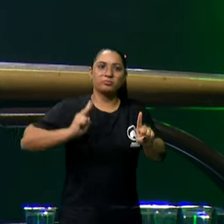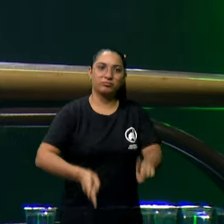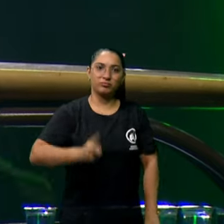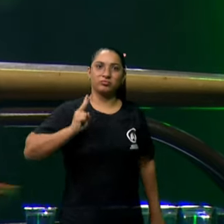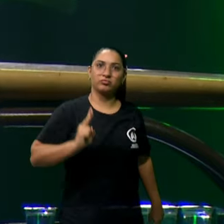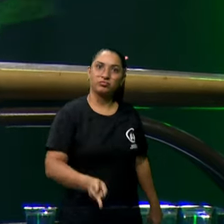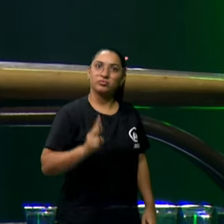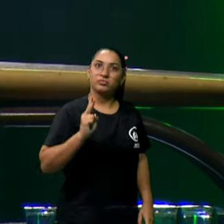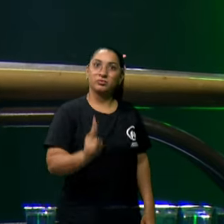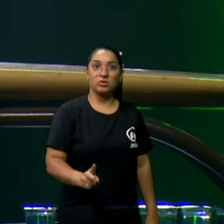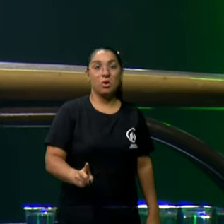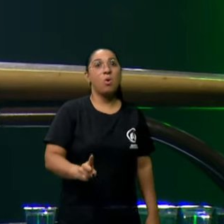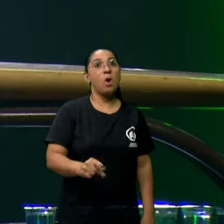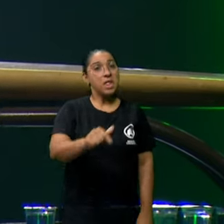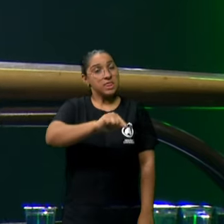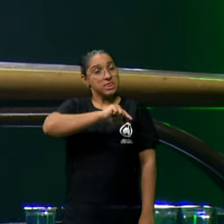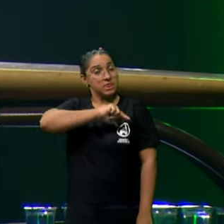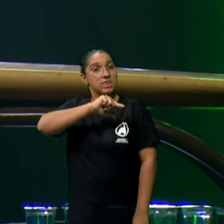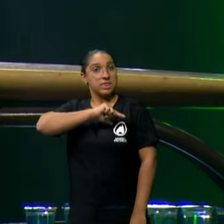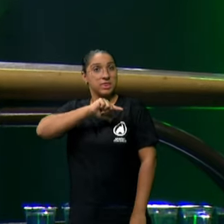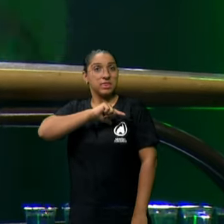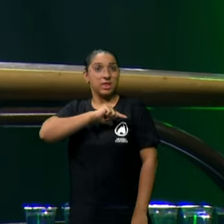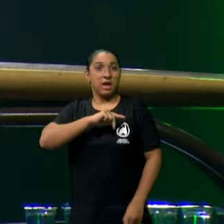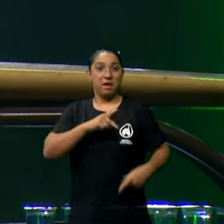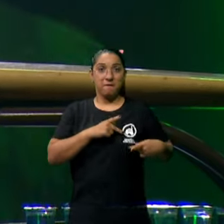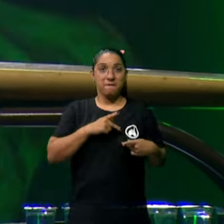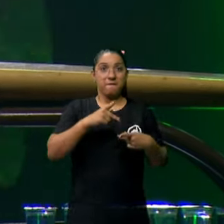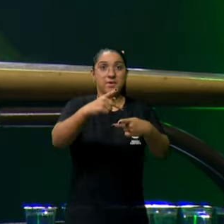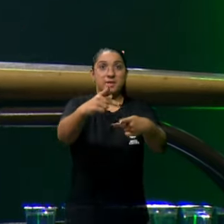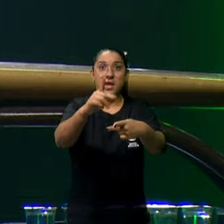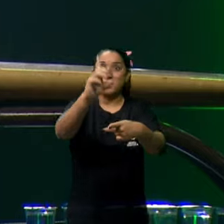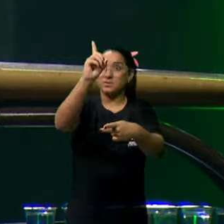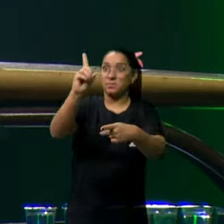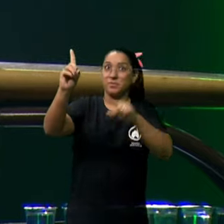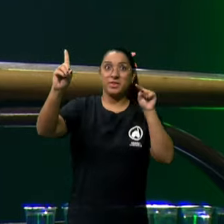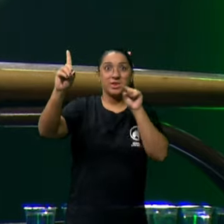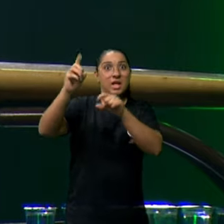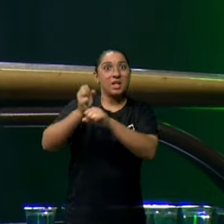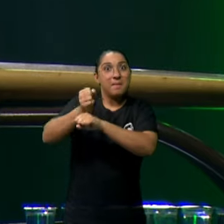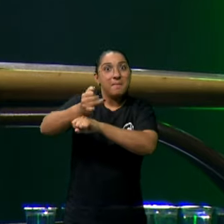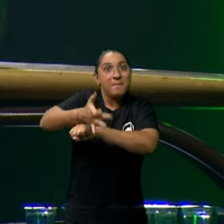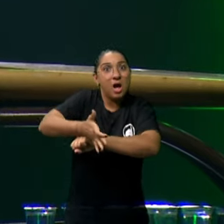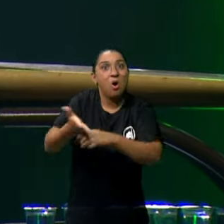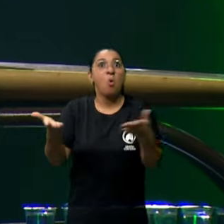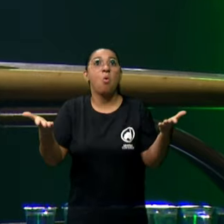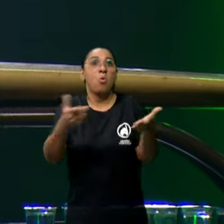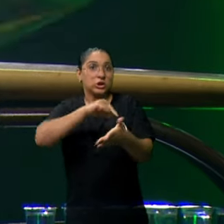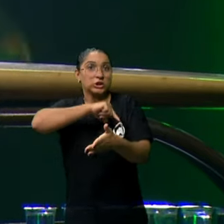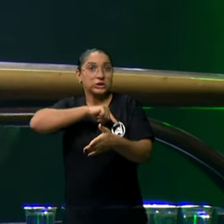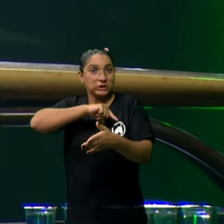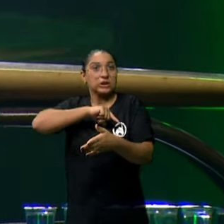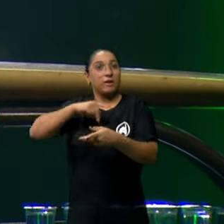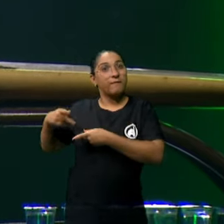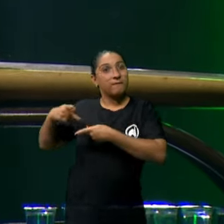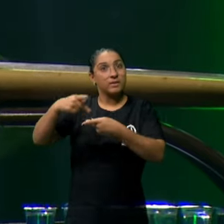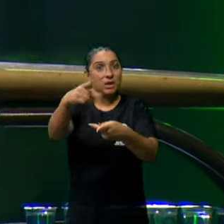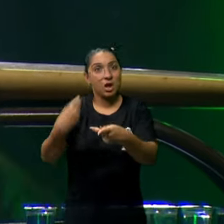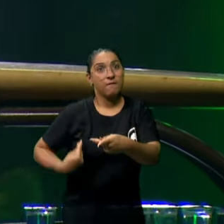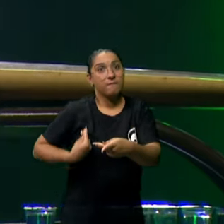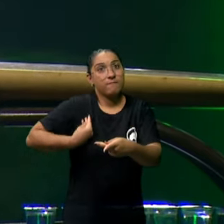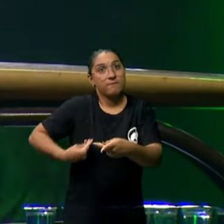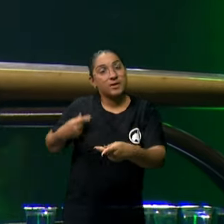você terá visitações Poderosas com Espírito Santo nessa madrugada você terá visitações poderosas